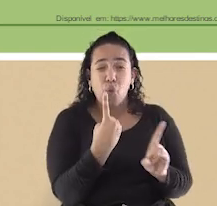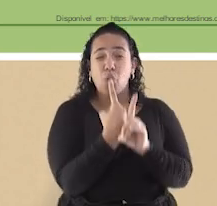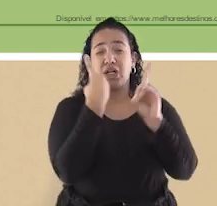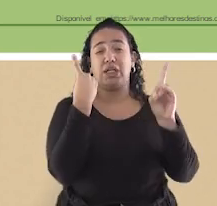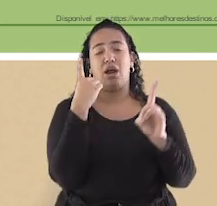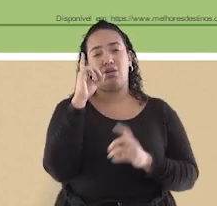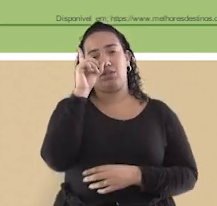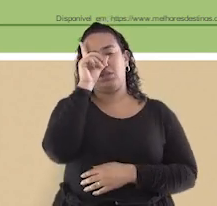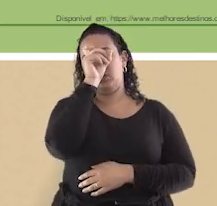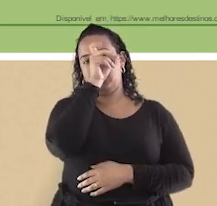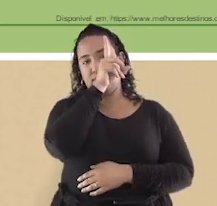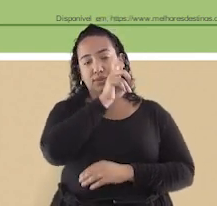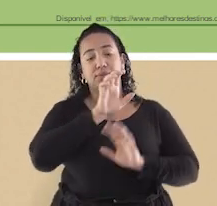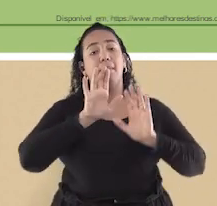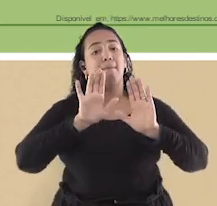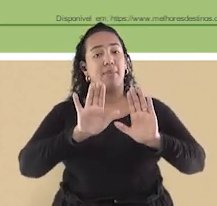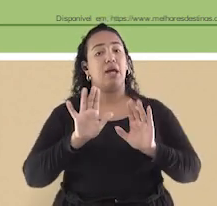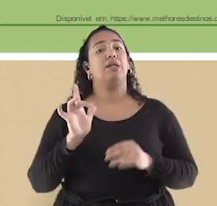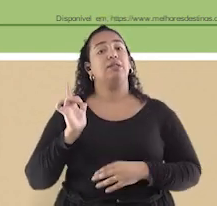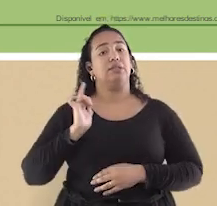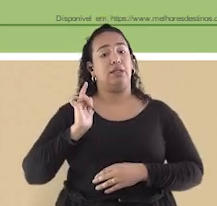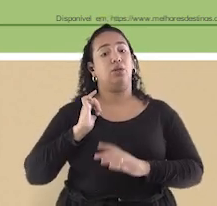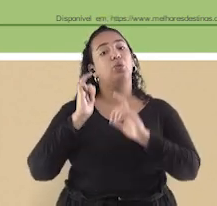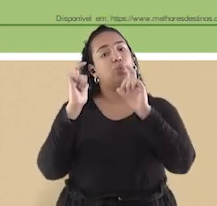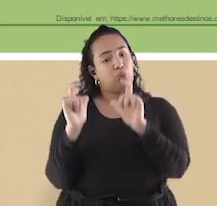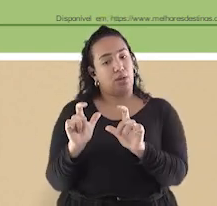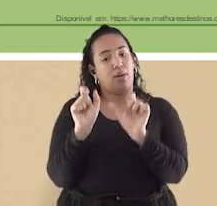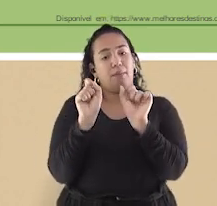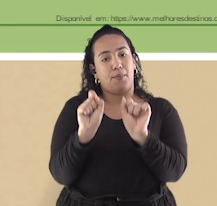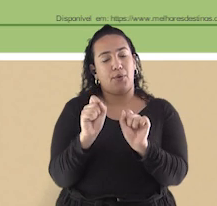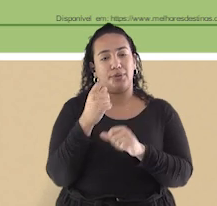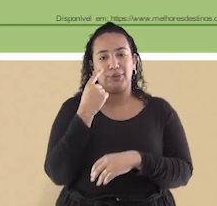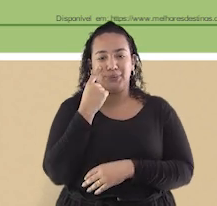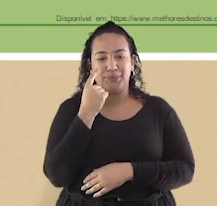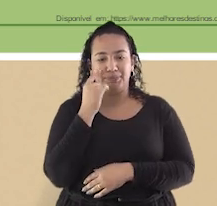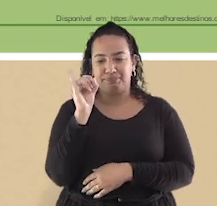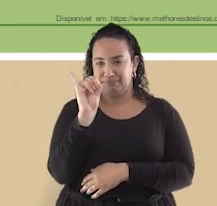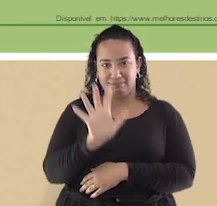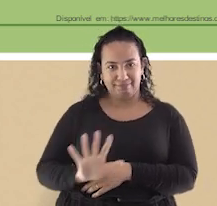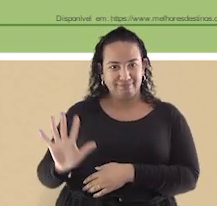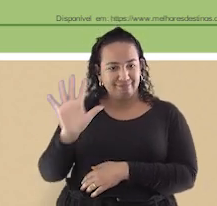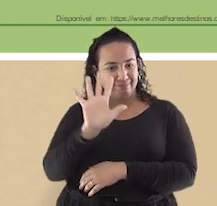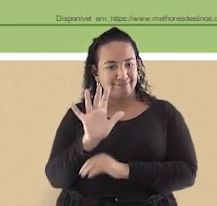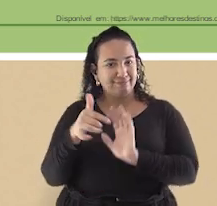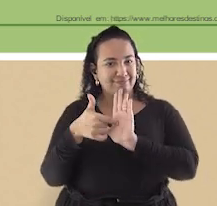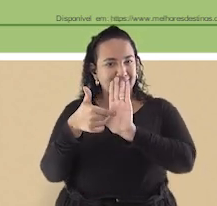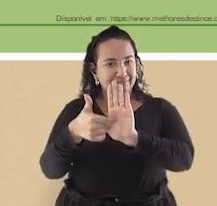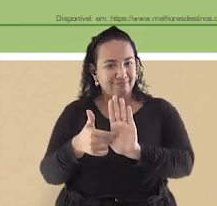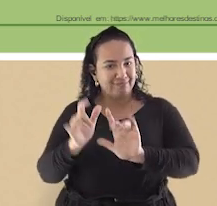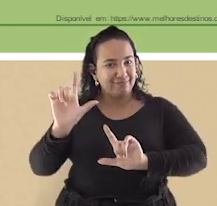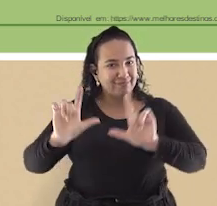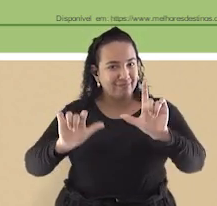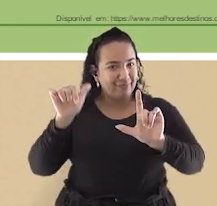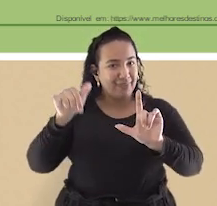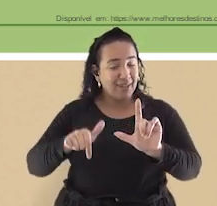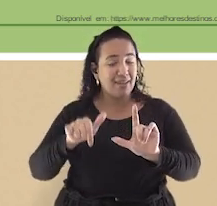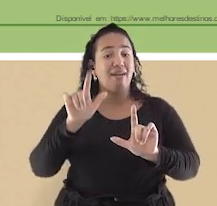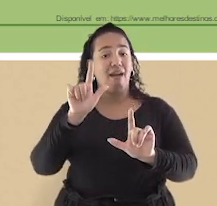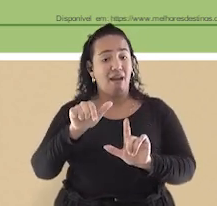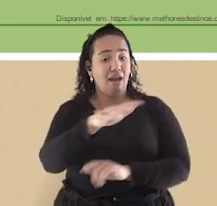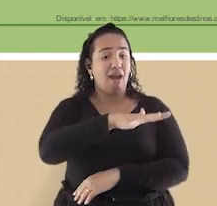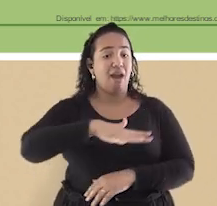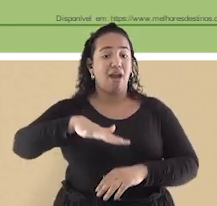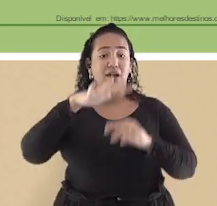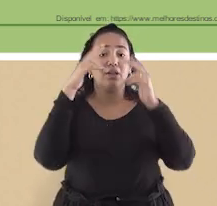pouco difícil, mas ainda existem lugares onde isso é possível. Essa imagem linda que vocês estão observando na tela é